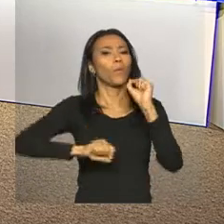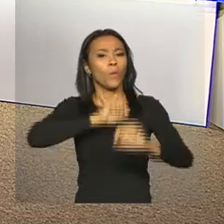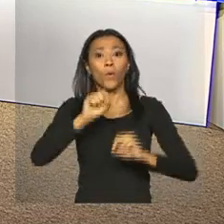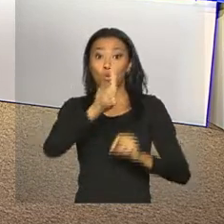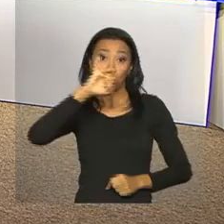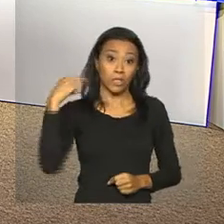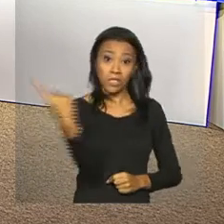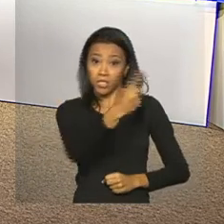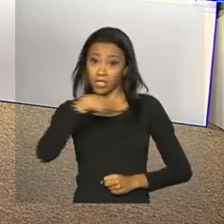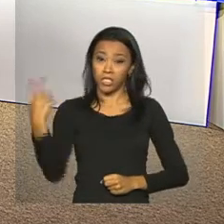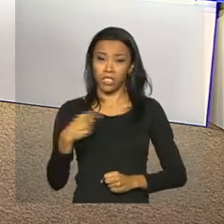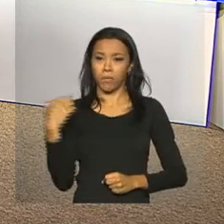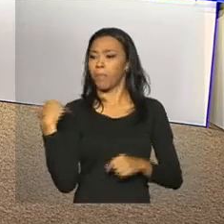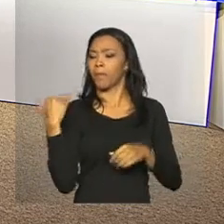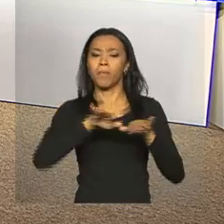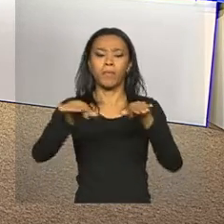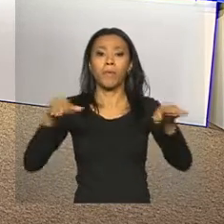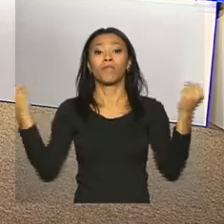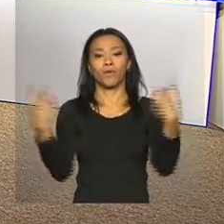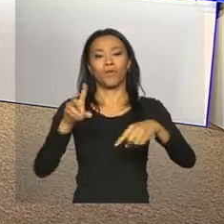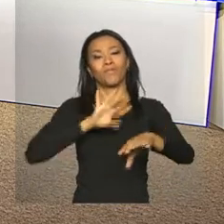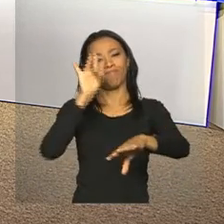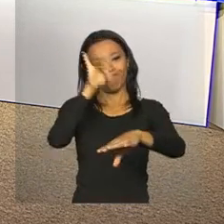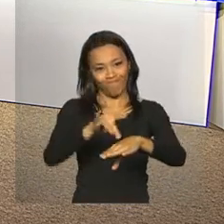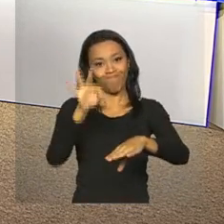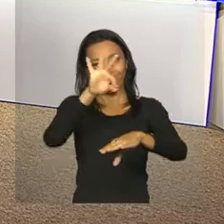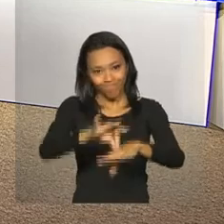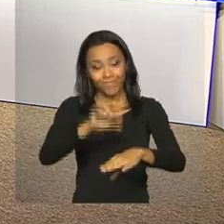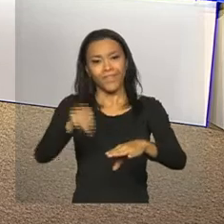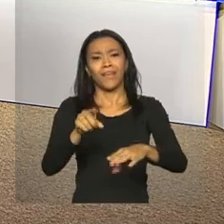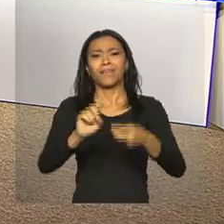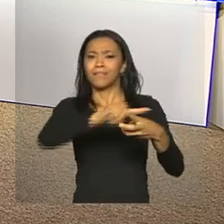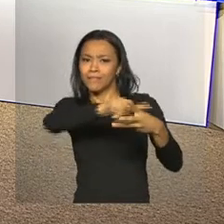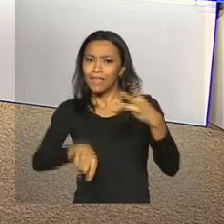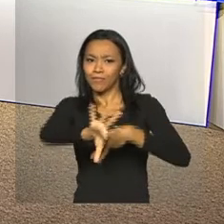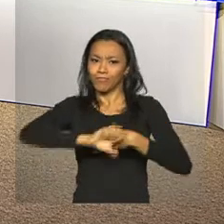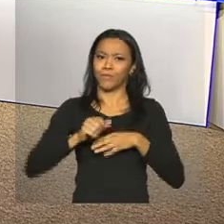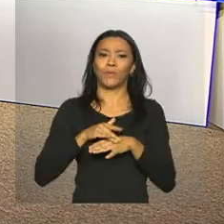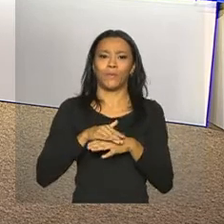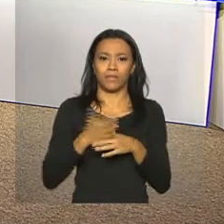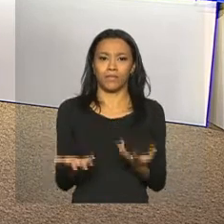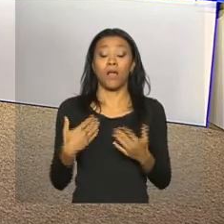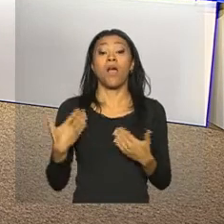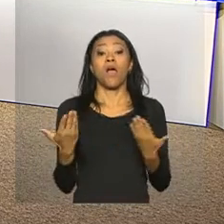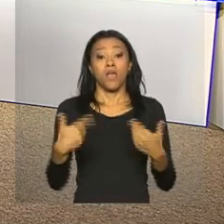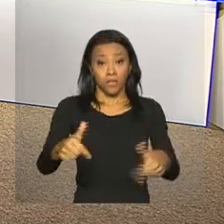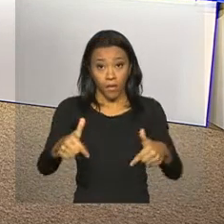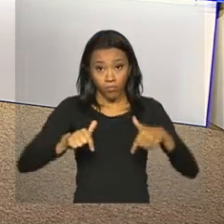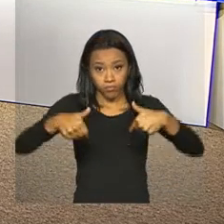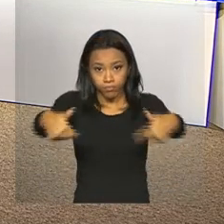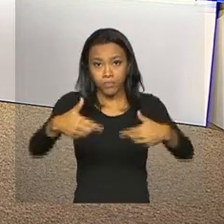dia de mobilização nacional para o combate ao aedes aegypti transmissor da dengue a chikungunya e 12 que a operação será realizada